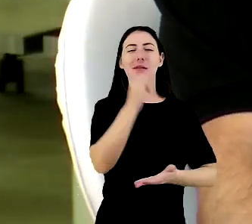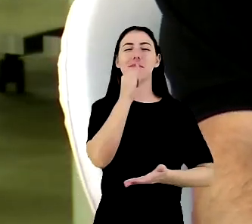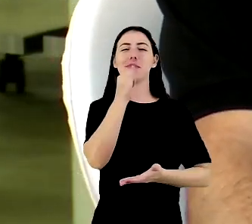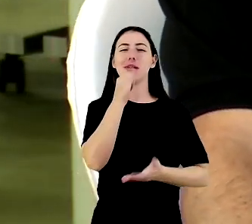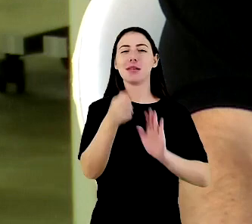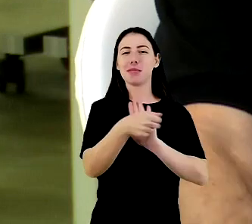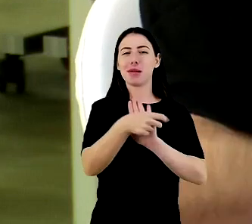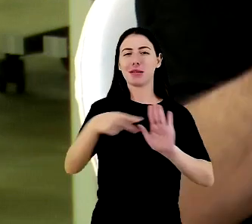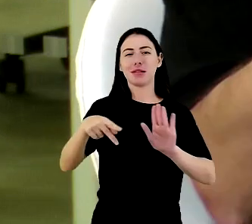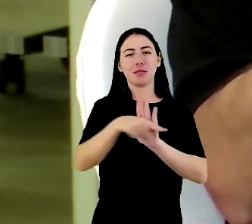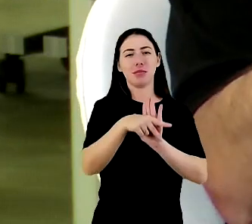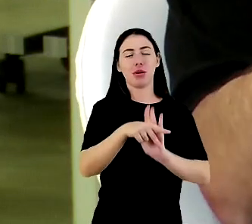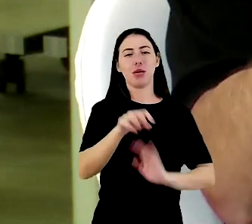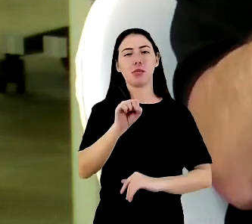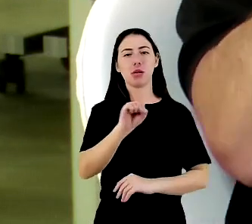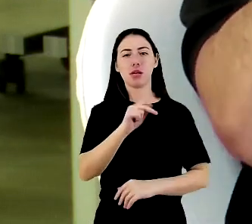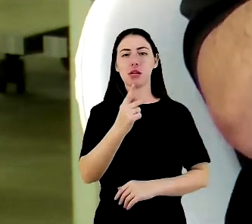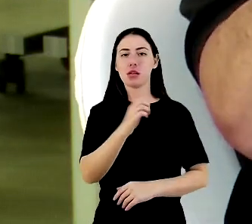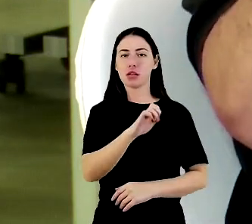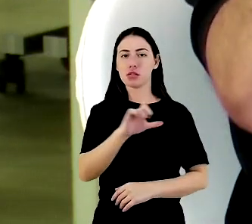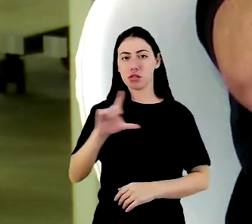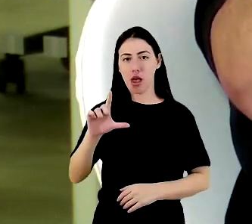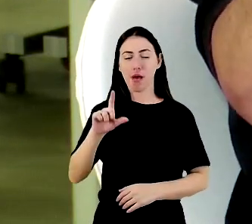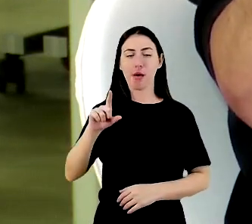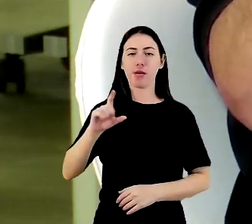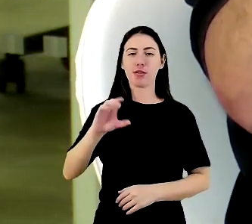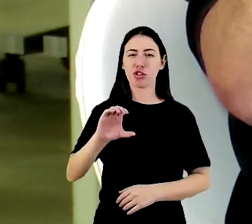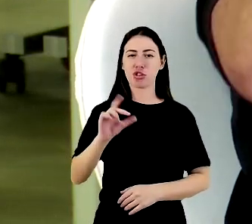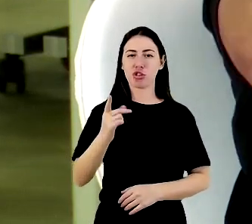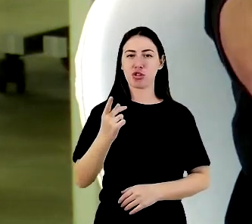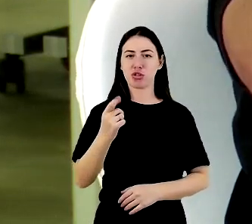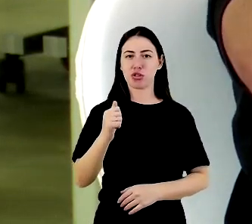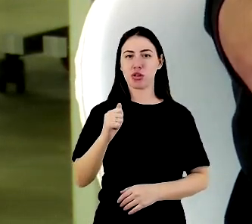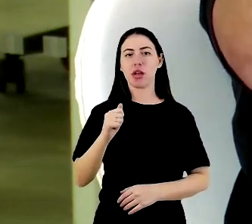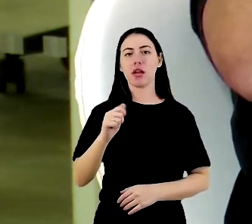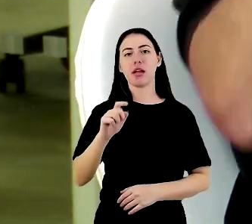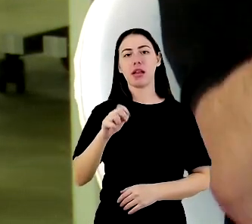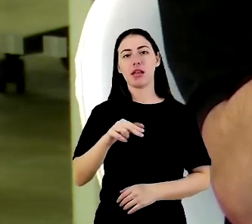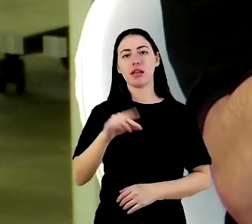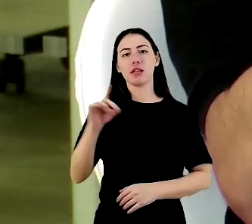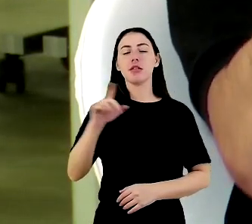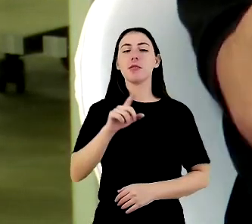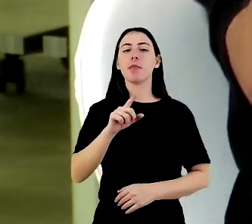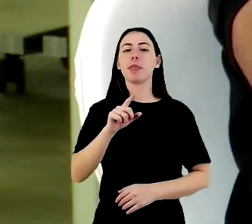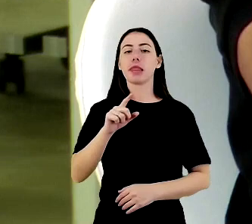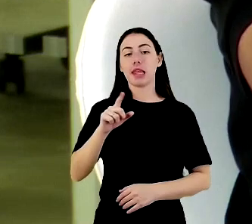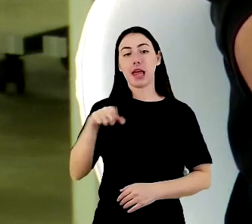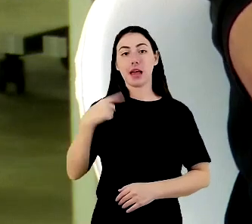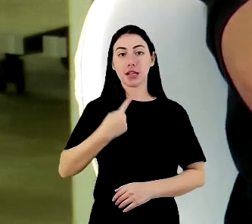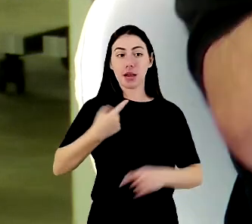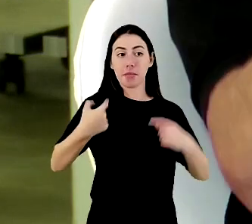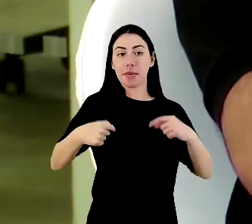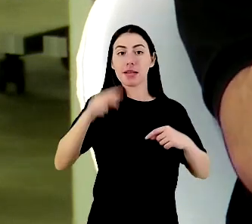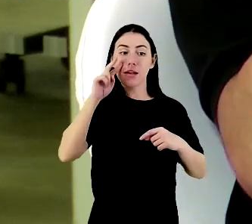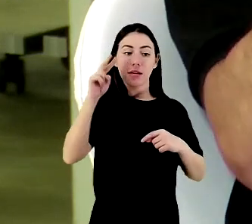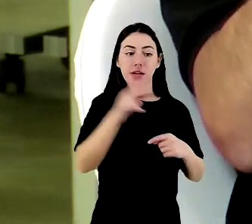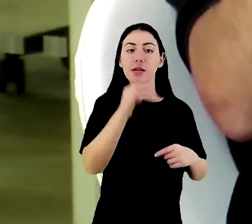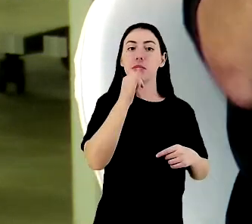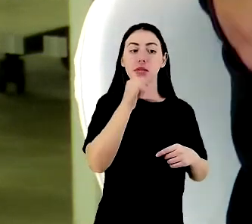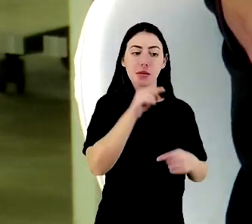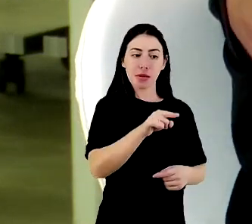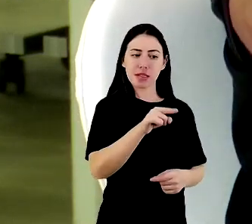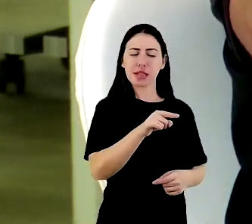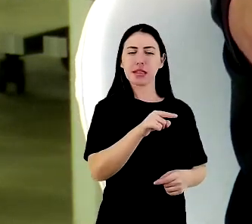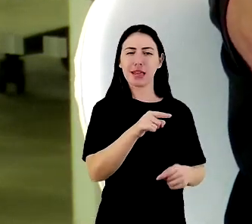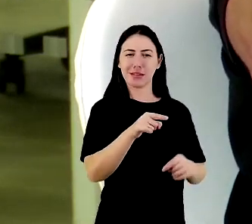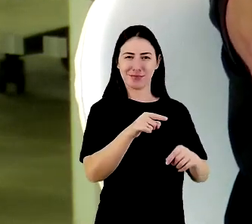Tupinambá, primeiro, você consegue mapear o ponto, saber se ele está em uso, se ele não está em uso, se ele está ocupado, se ele tem fila, e até reservar